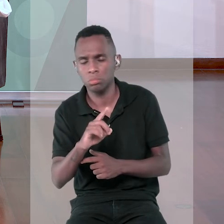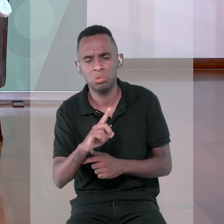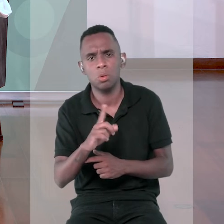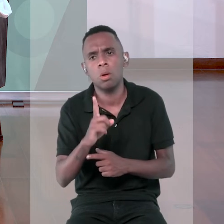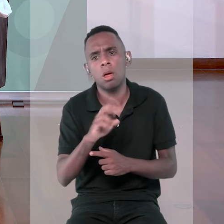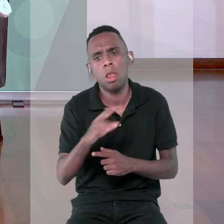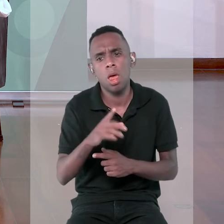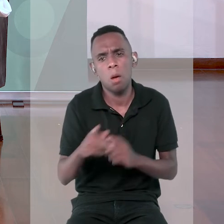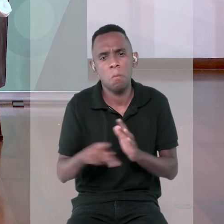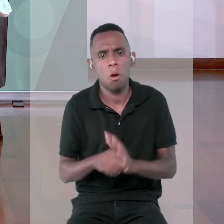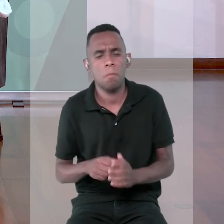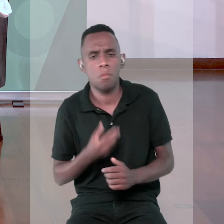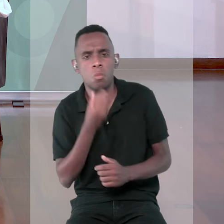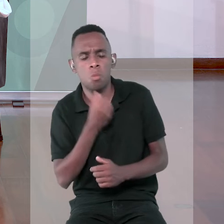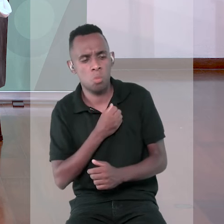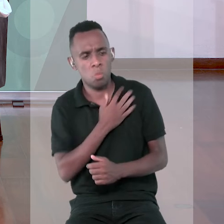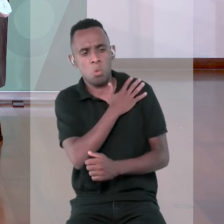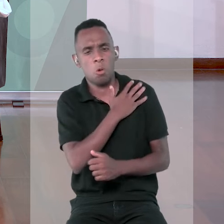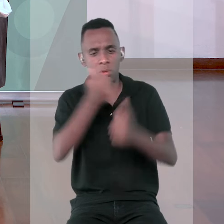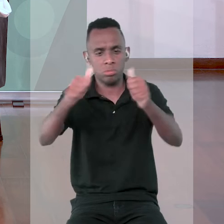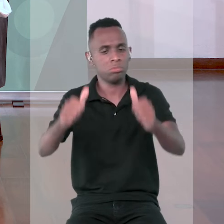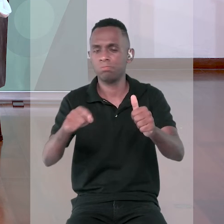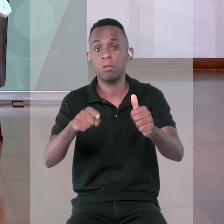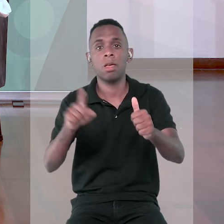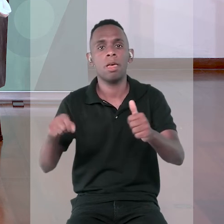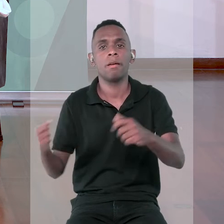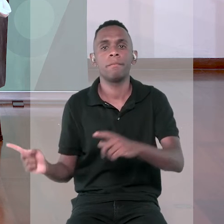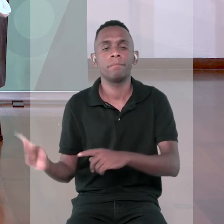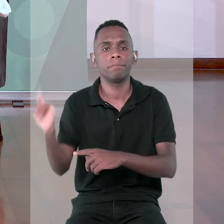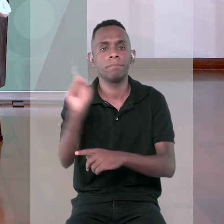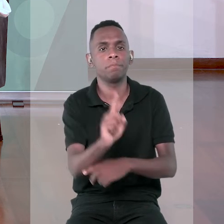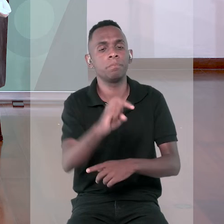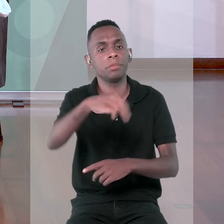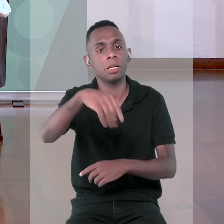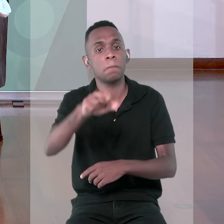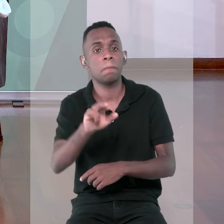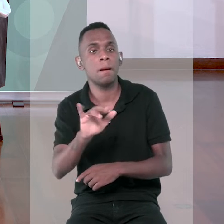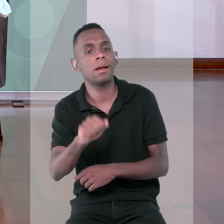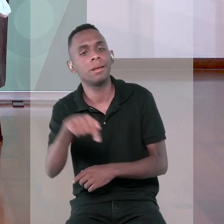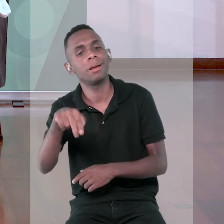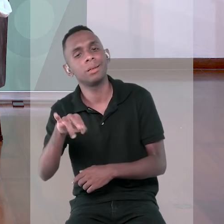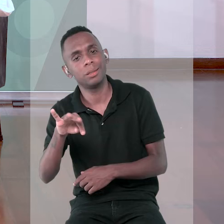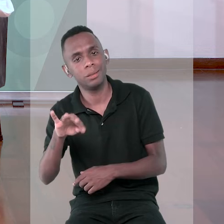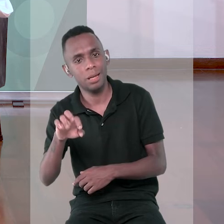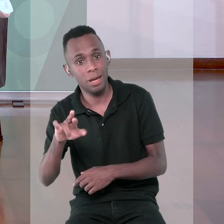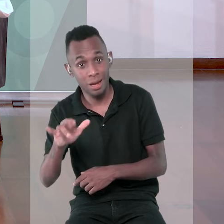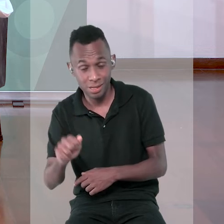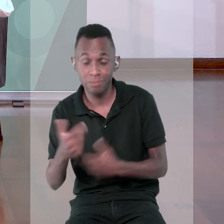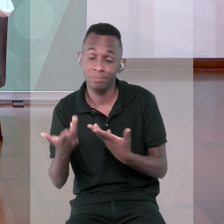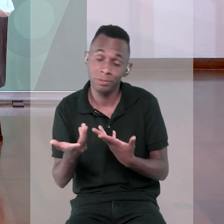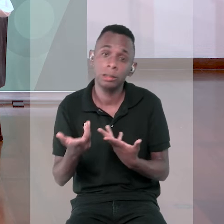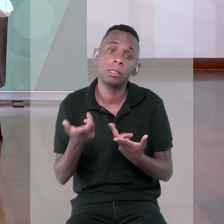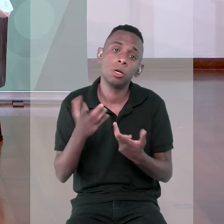Labatu, não são os coronéis, não, quem está lá é Maria Quitéria, né? Então, eu acho que teve ondas,